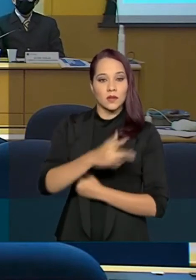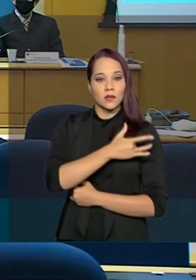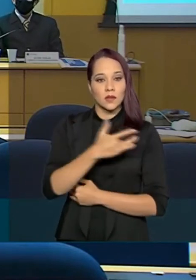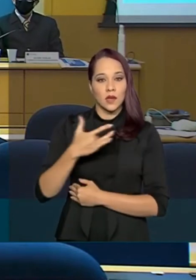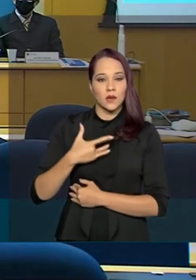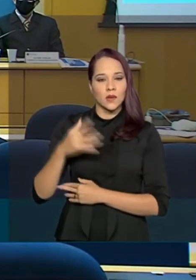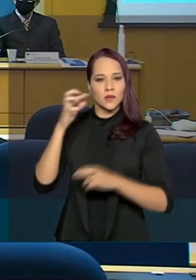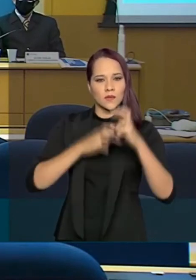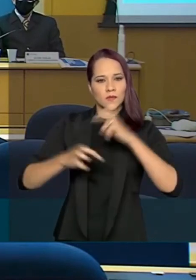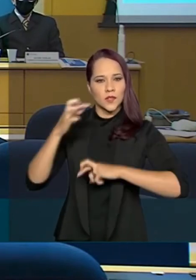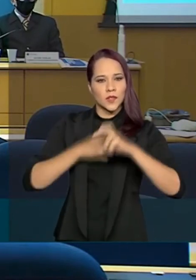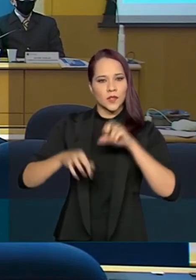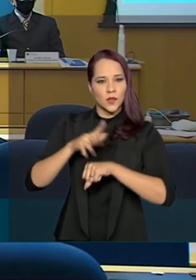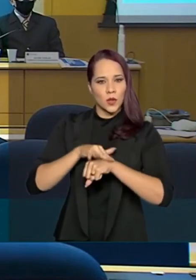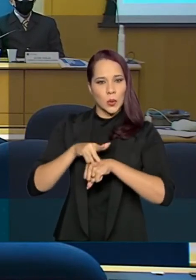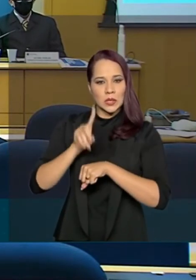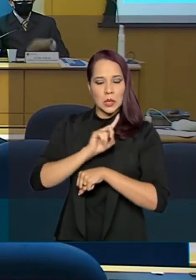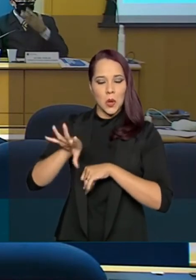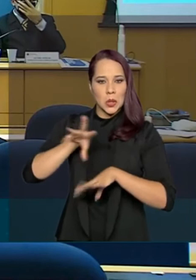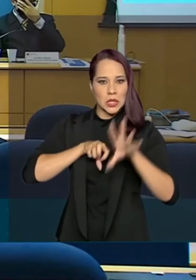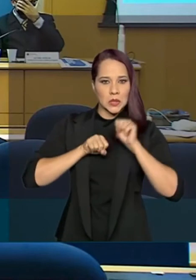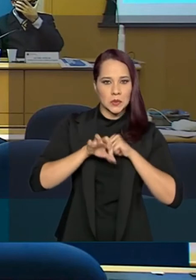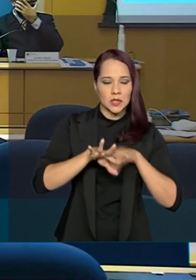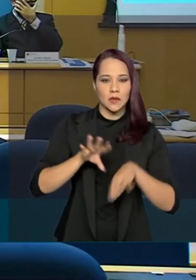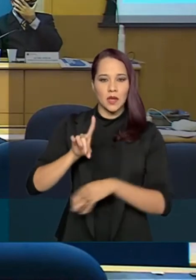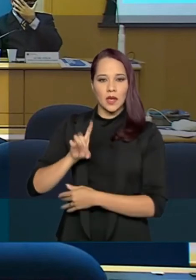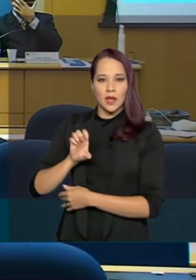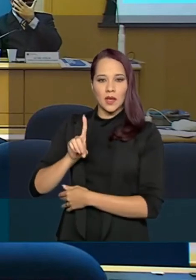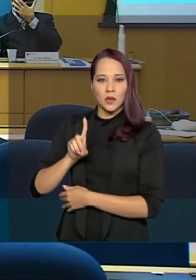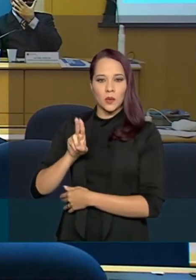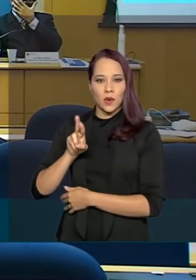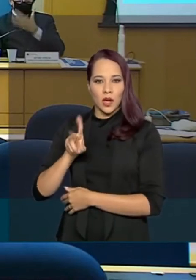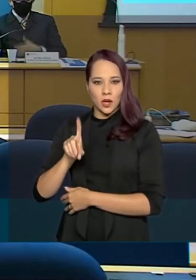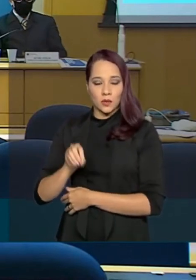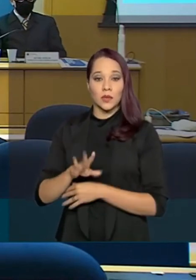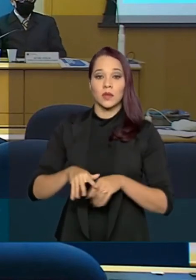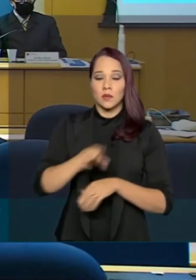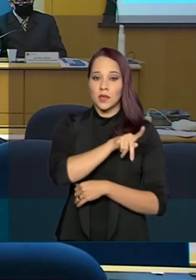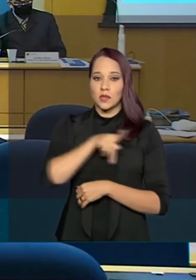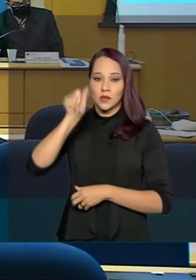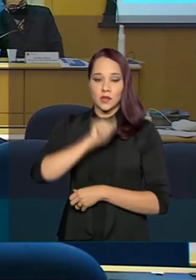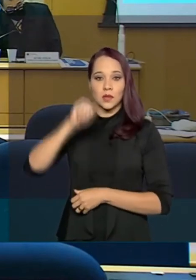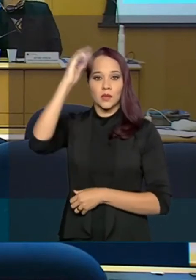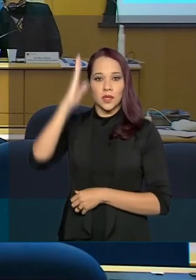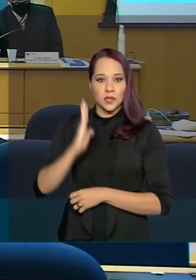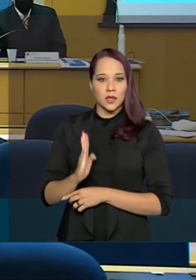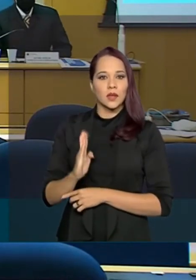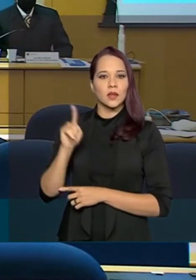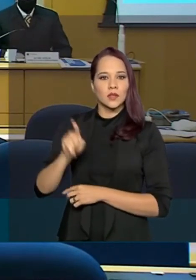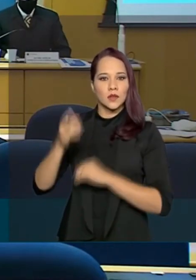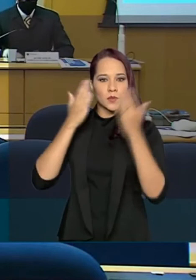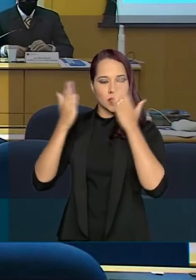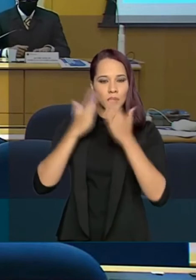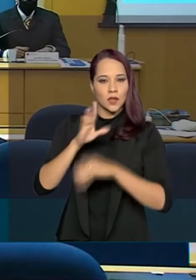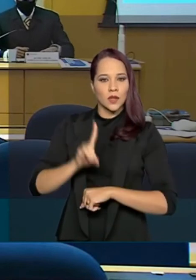e Vigilância de Doenças Não Transmissíveis, Eduardo Macário, e também o presidente da Associação Brasileira de